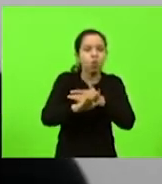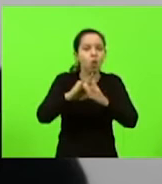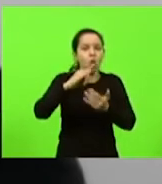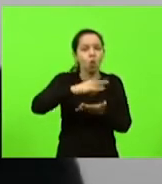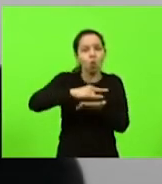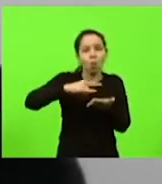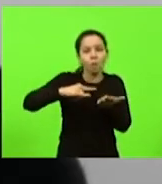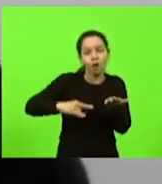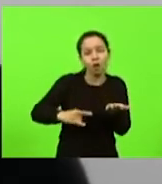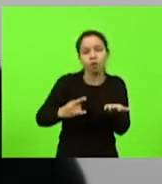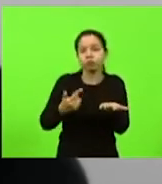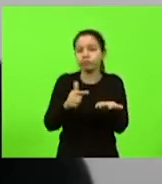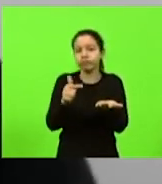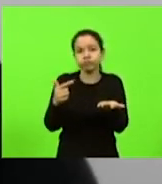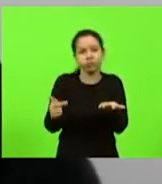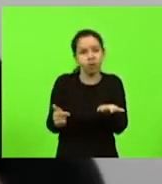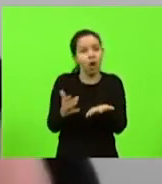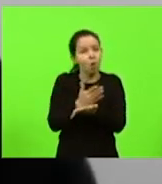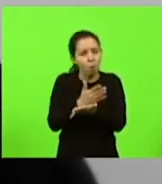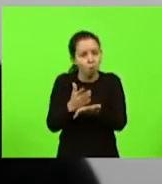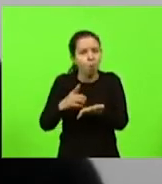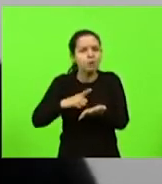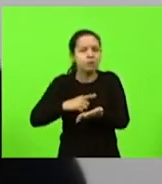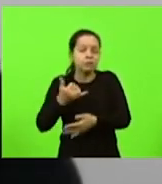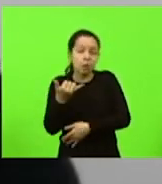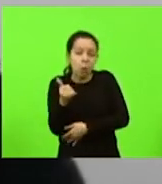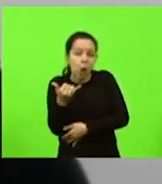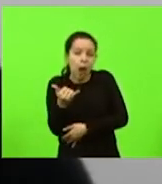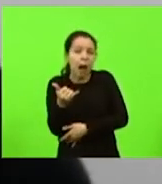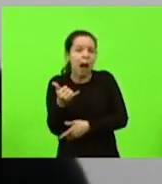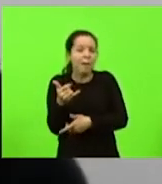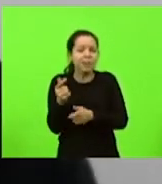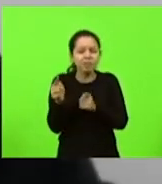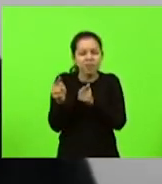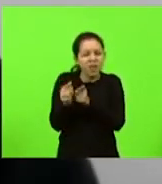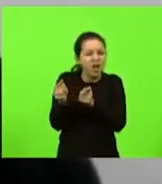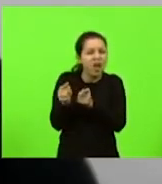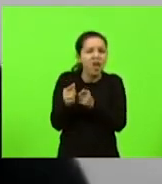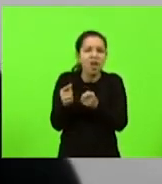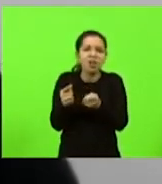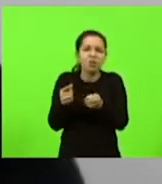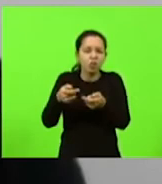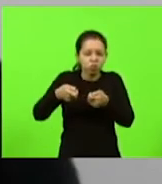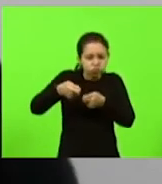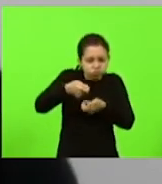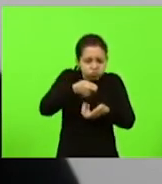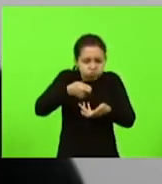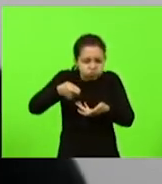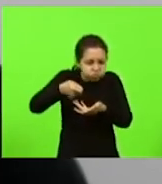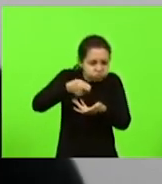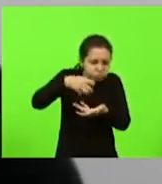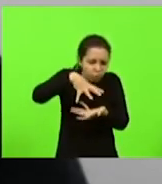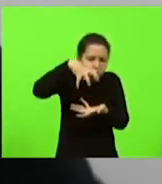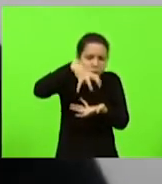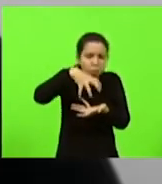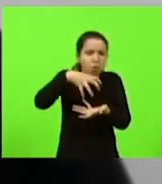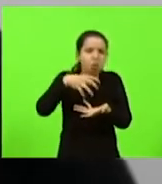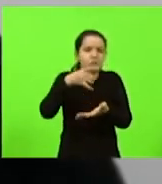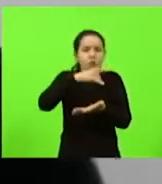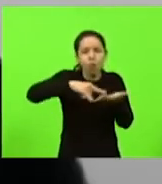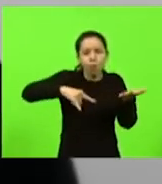um aparelho pequeno que não consegue, às vezes, digitalizar os documentos, tem dificuldade, estão tendo que recorrer